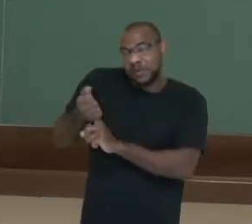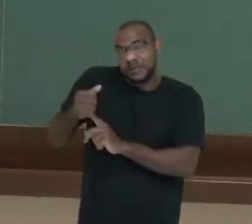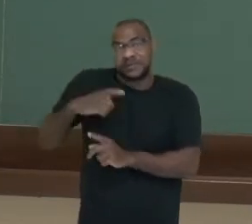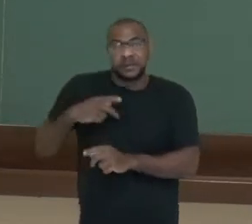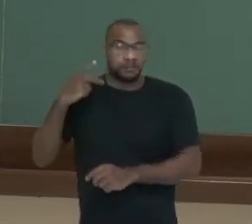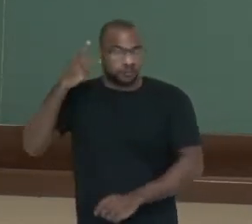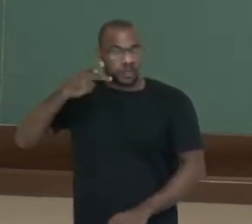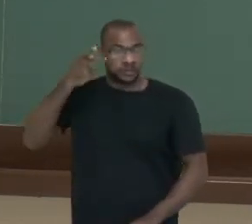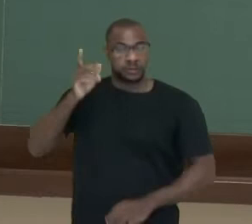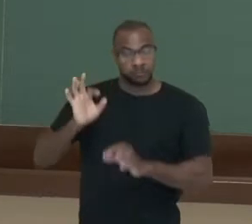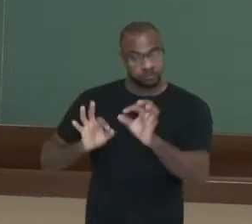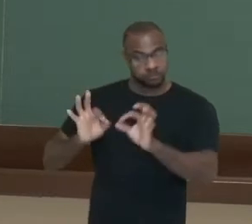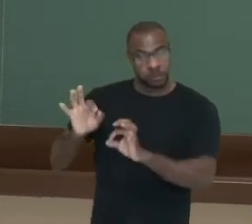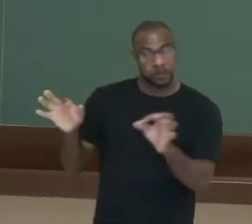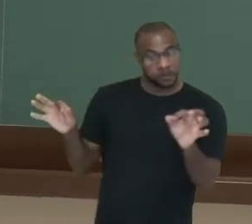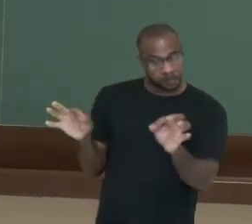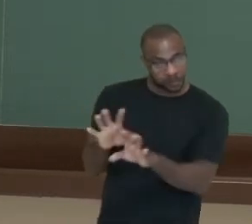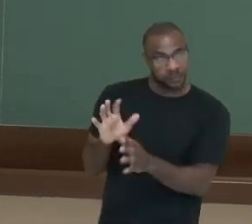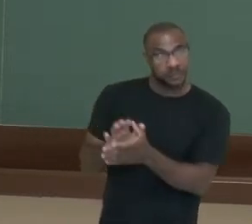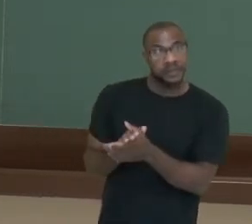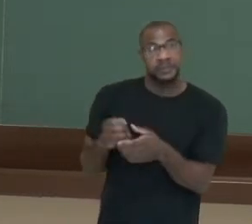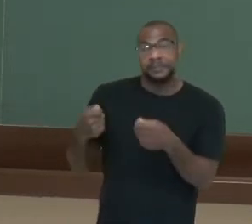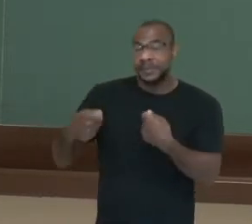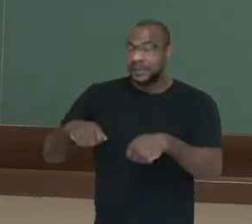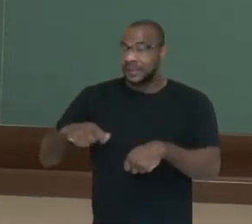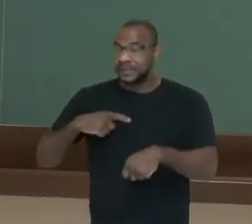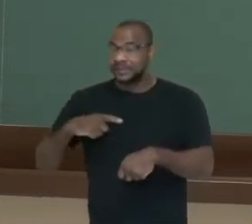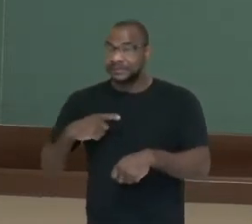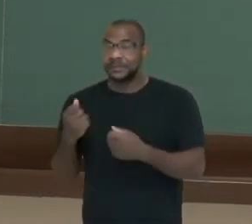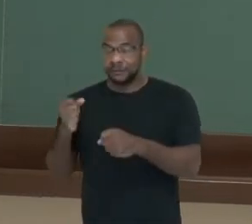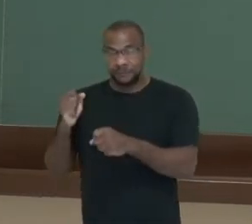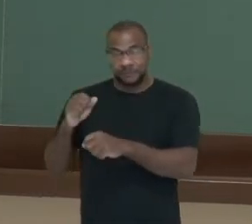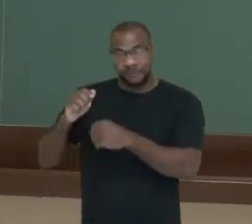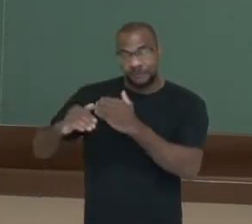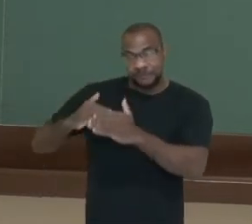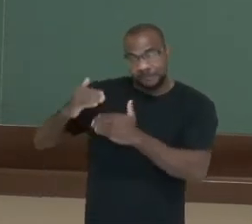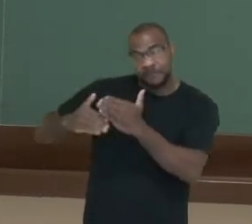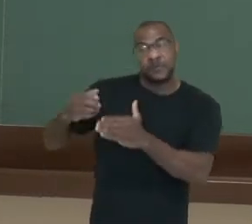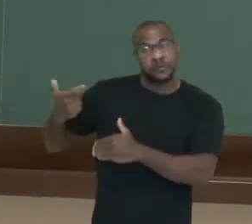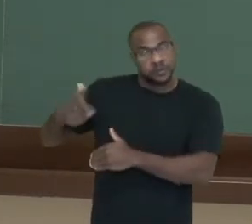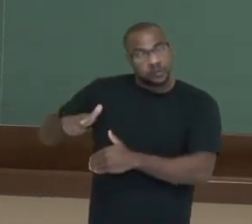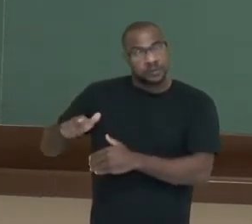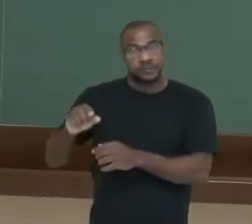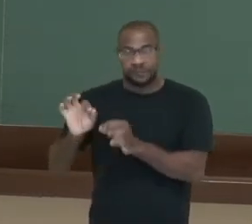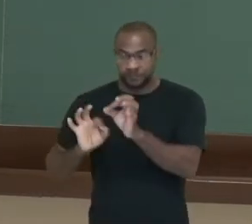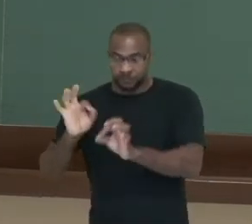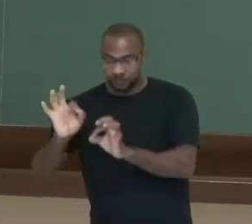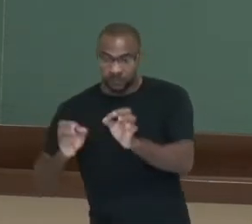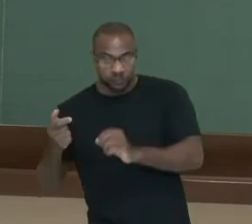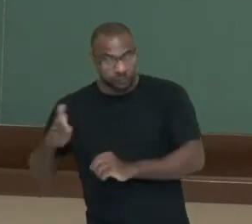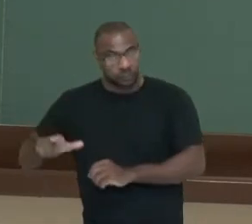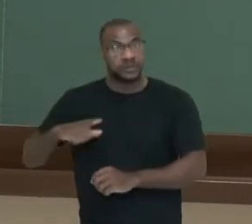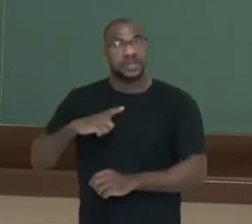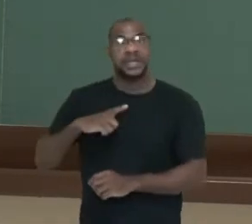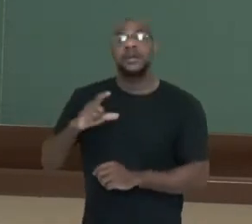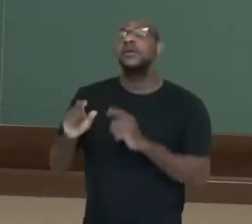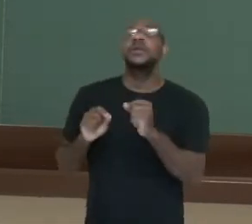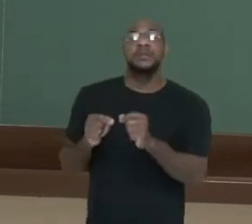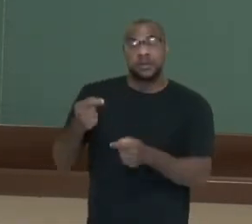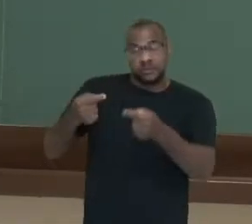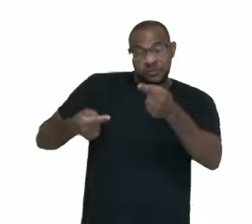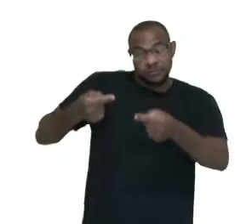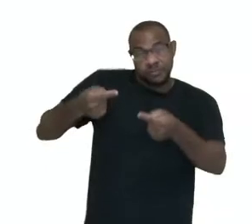termos planetários, tem que se reconstruir. E nesse momento de reconstrução, nós temos então uma